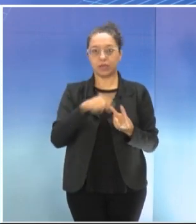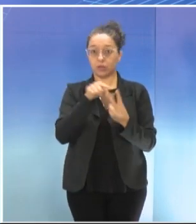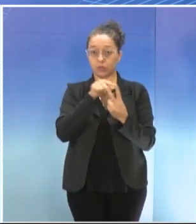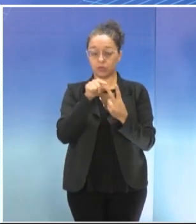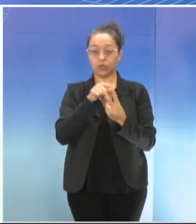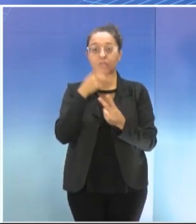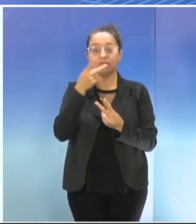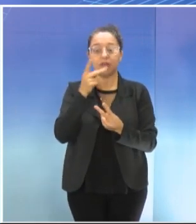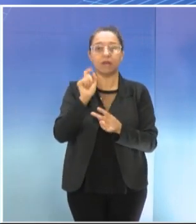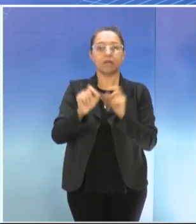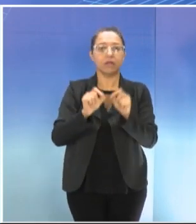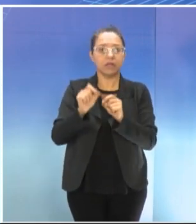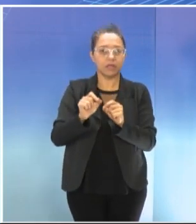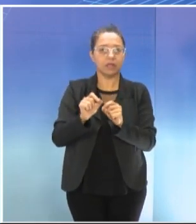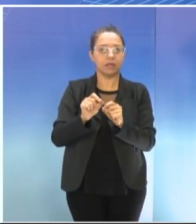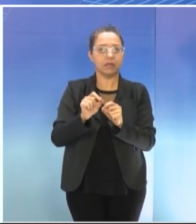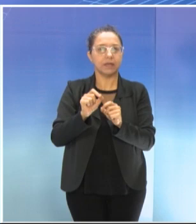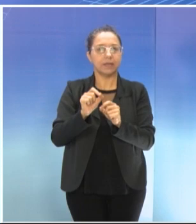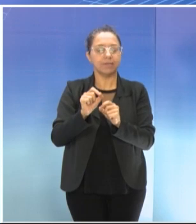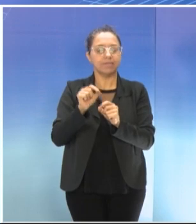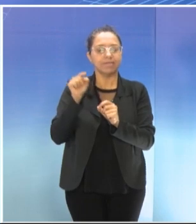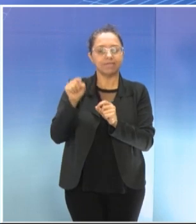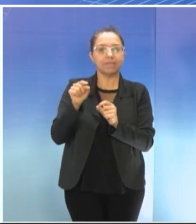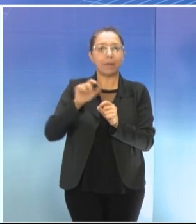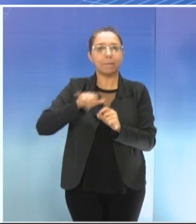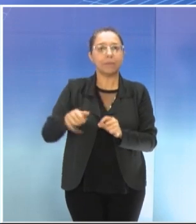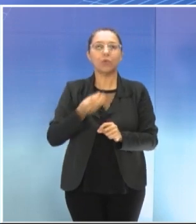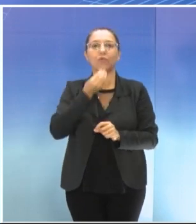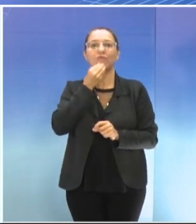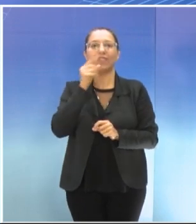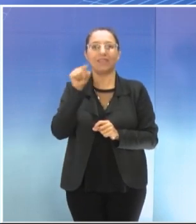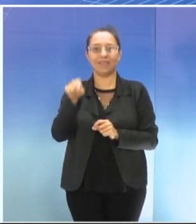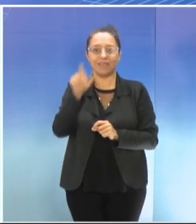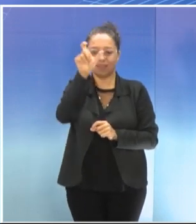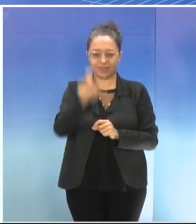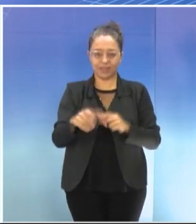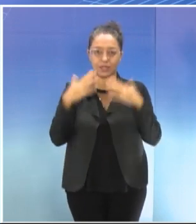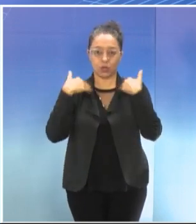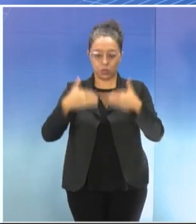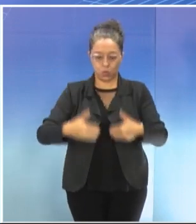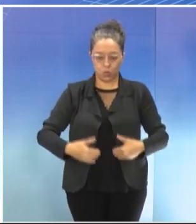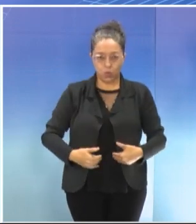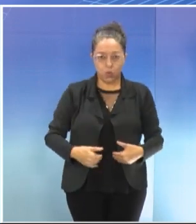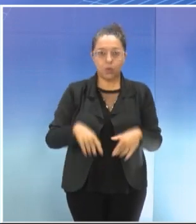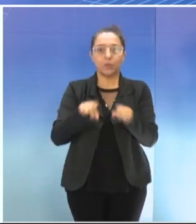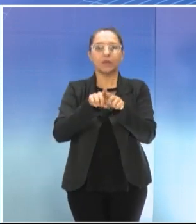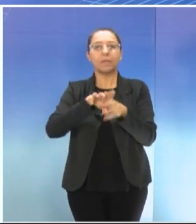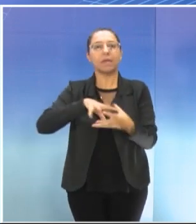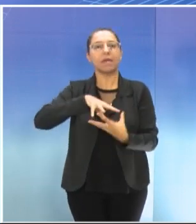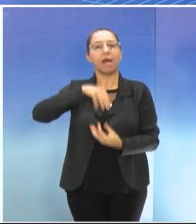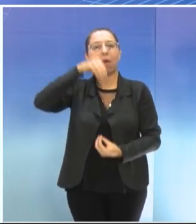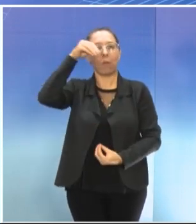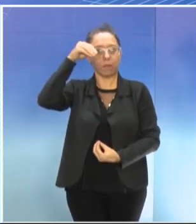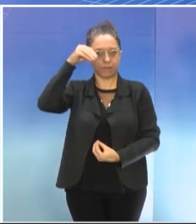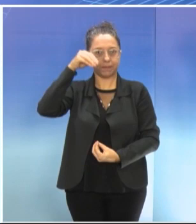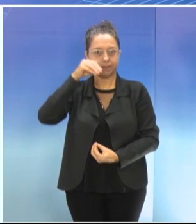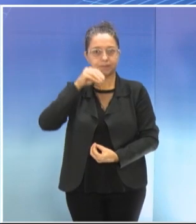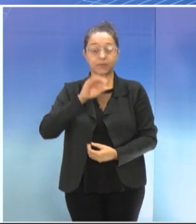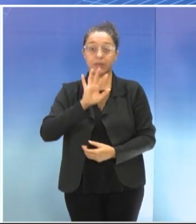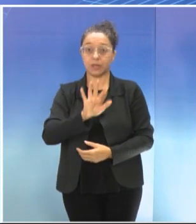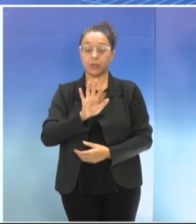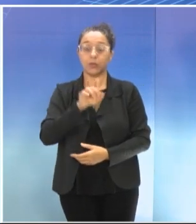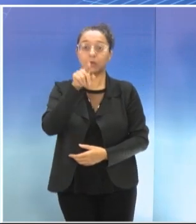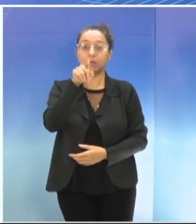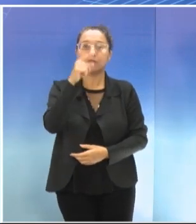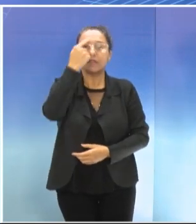Tomás de Aquino também, que nós vamos ver aqui, e vão transformar, por exemplo, esse logos, que é a racionalidade, em alma. Então você tem o